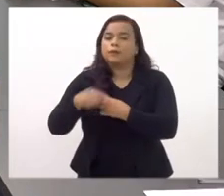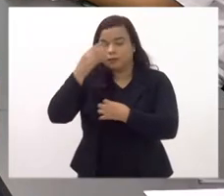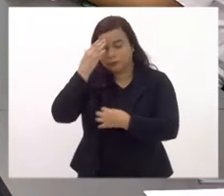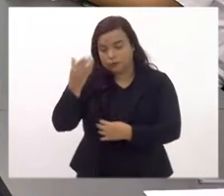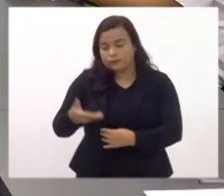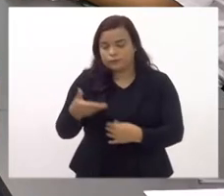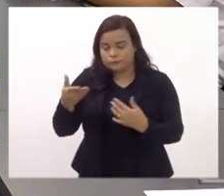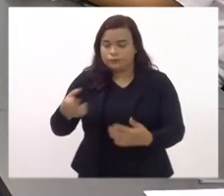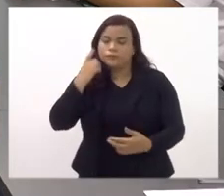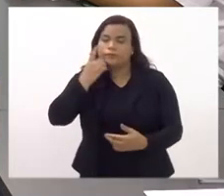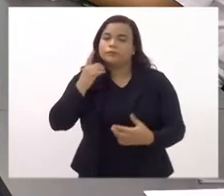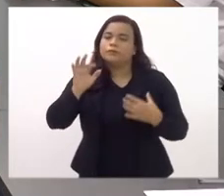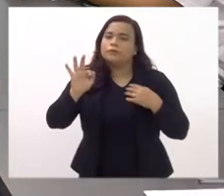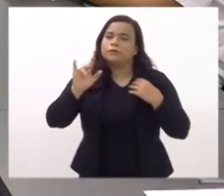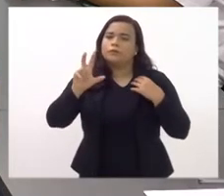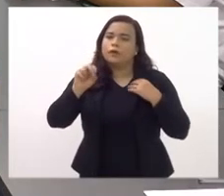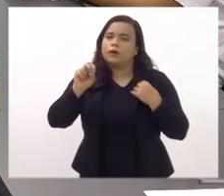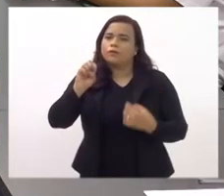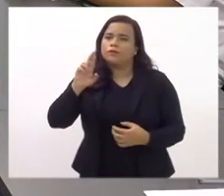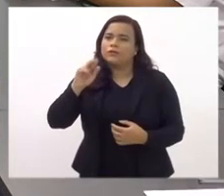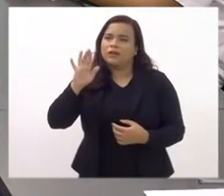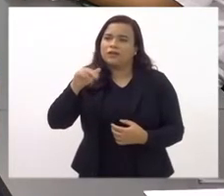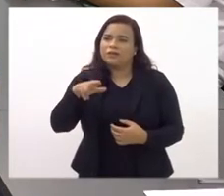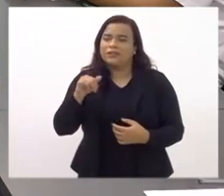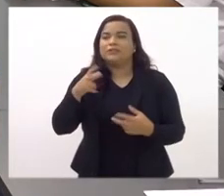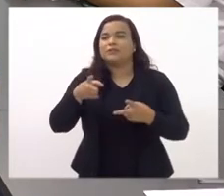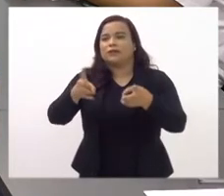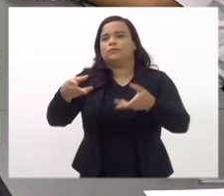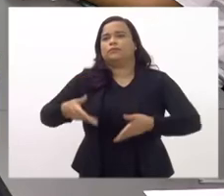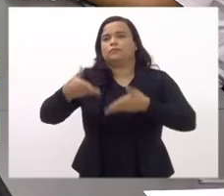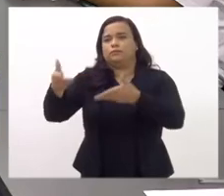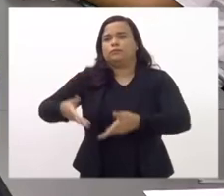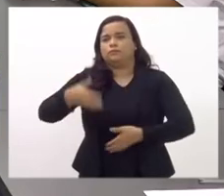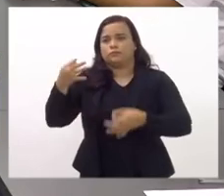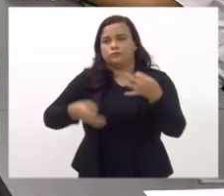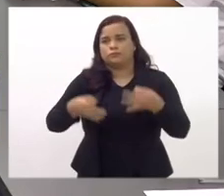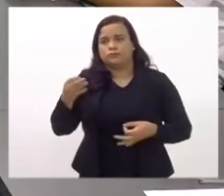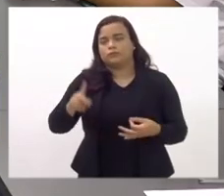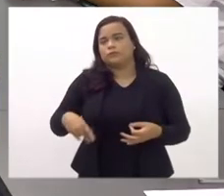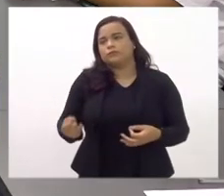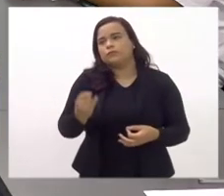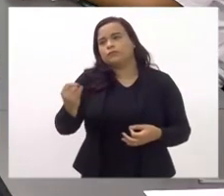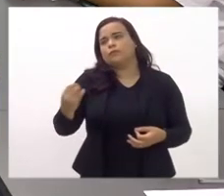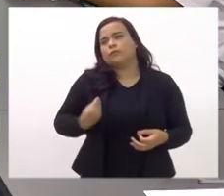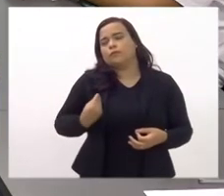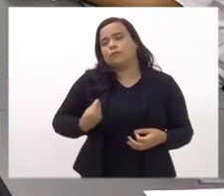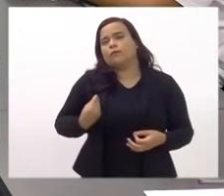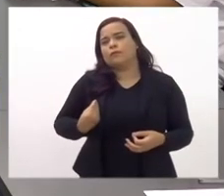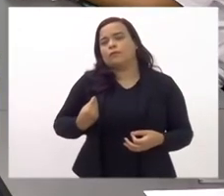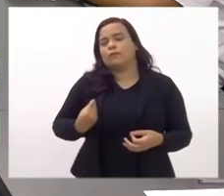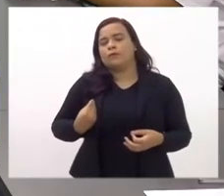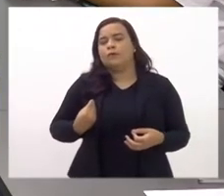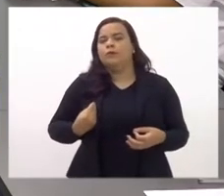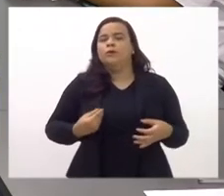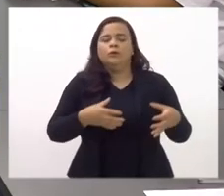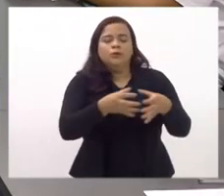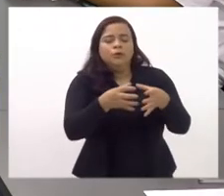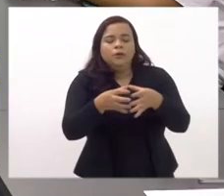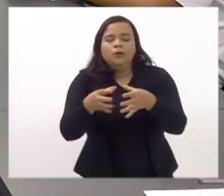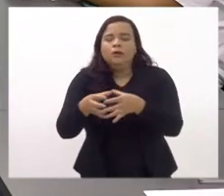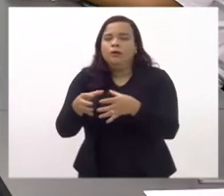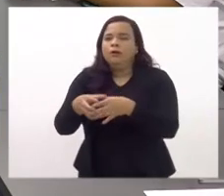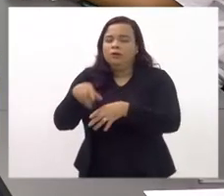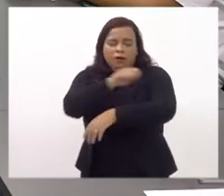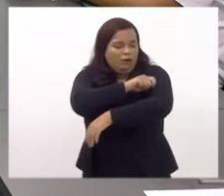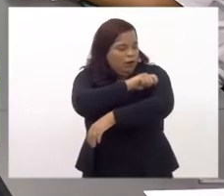Flávio Serafini por nos convidar sempre, né, para essas audiências. É muito importante a presença aqui das entidades estudantis